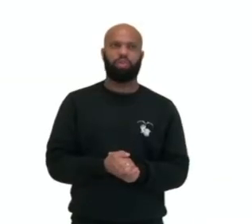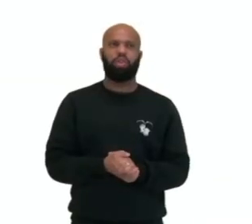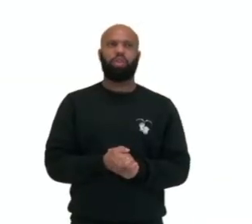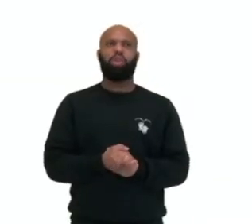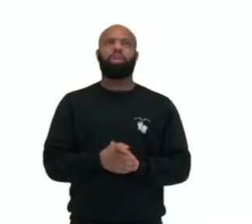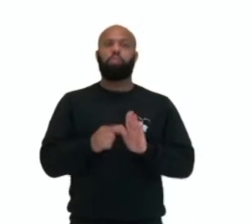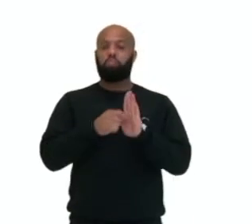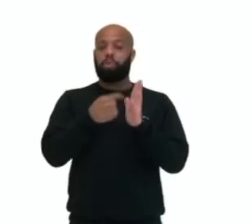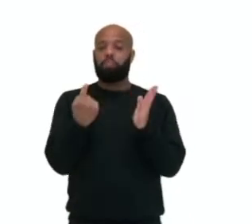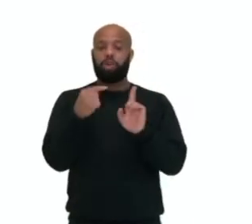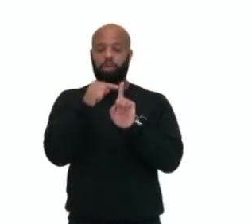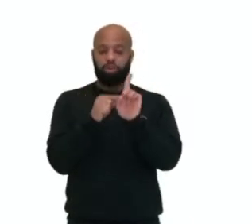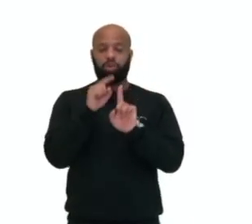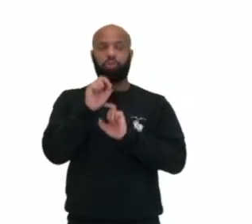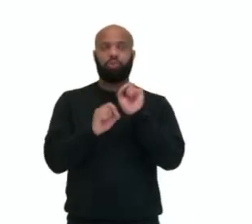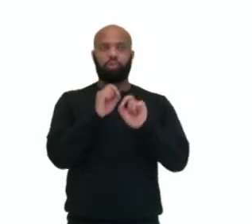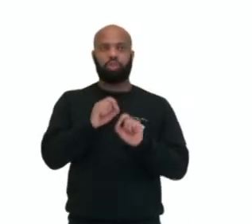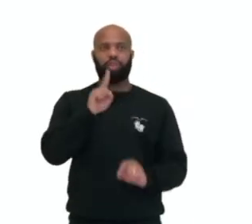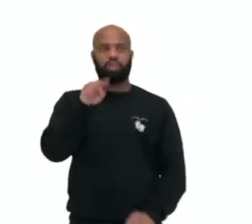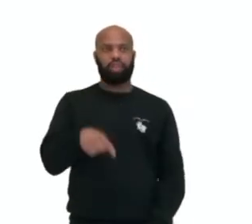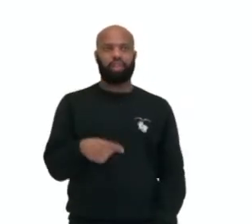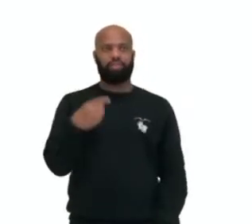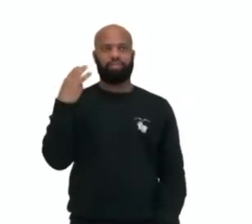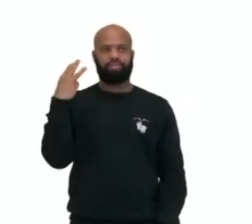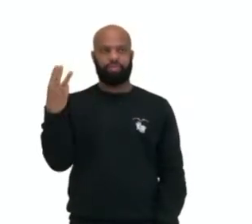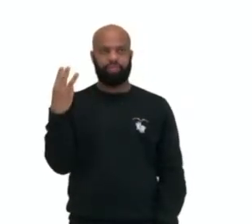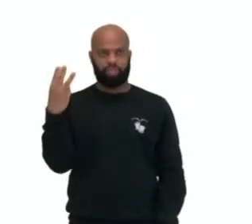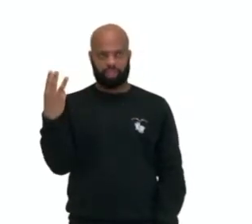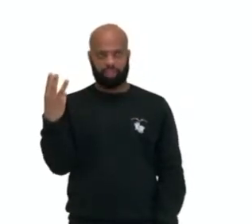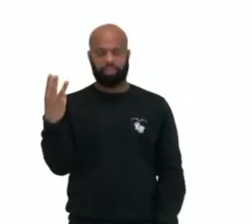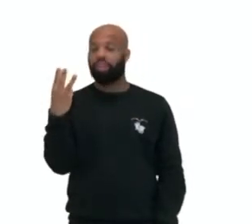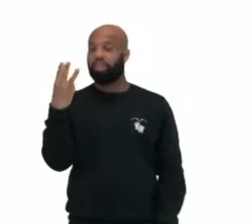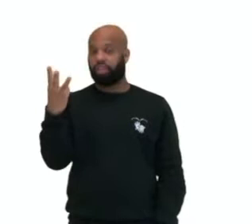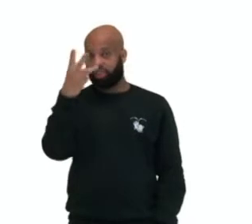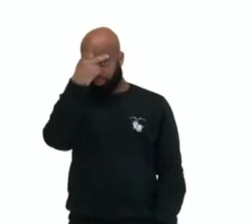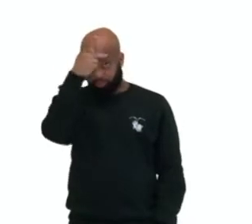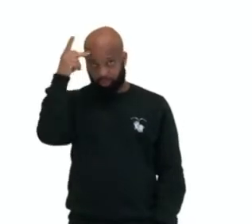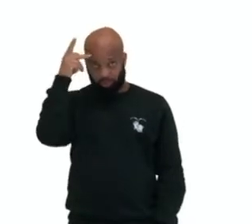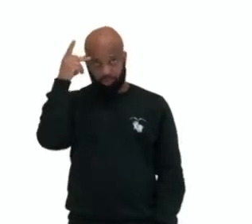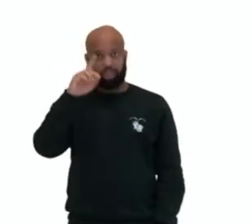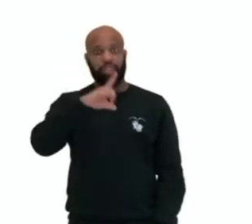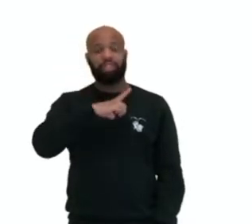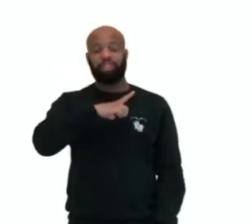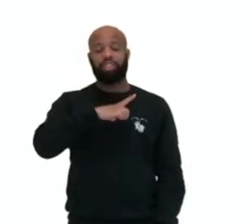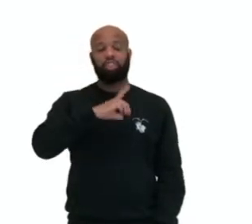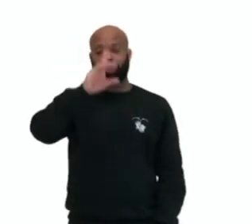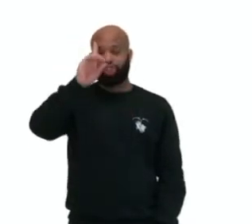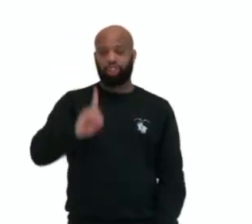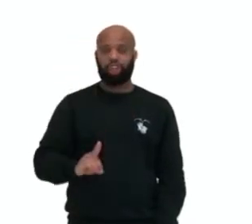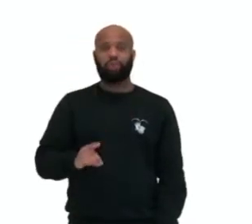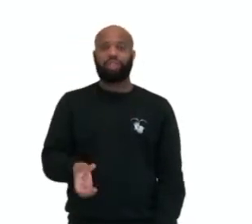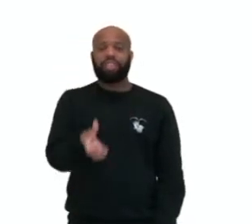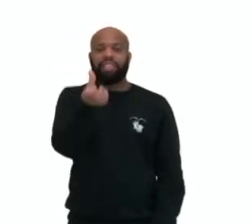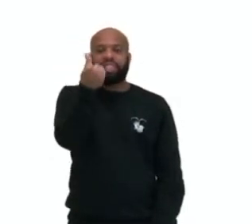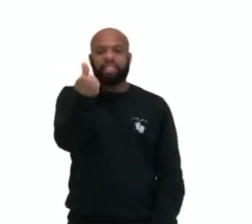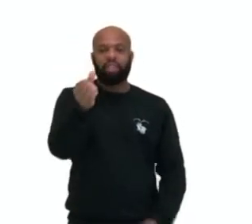primeira modalidade é o trio. No trio, a equipe tem direito a 6 bochas, 6 bolas.